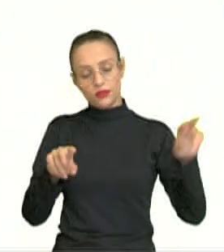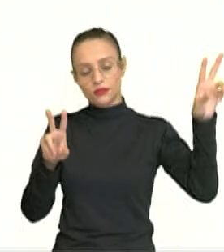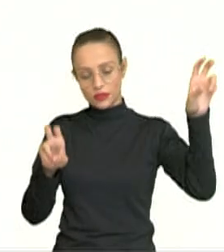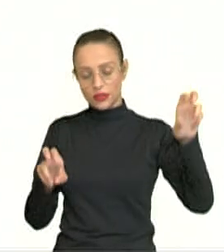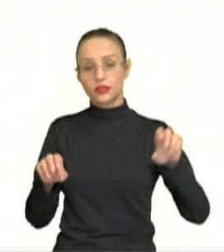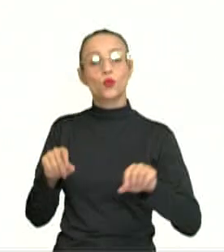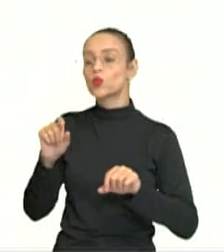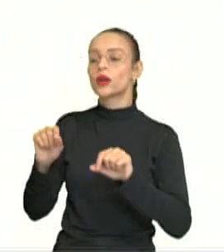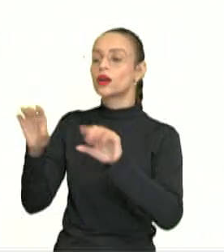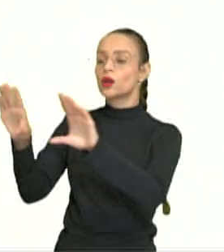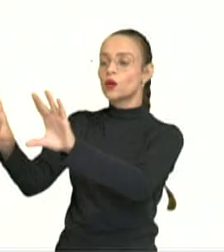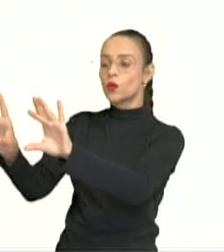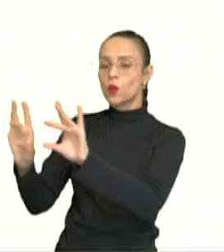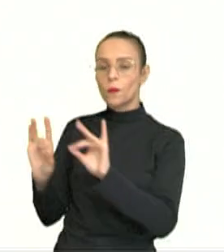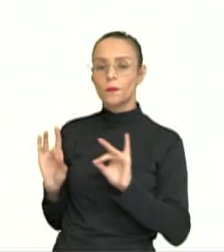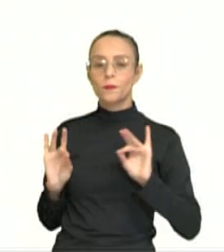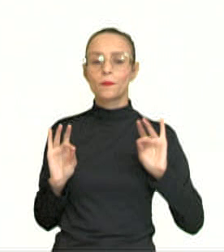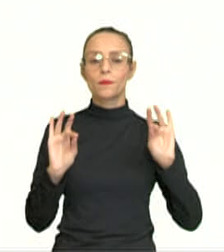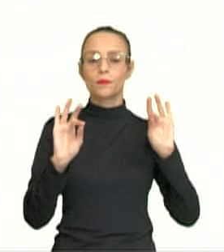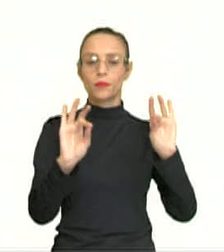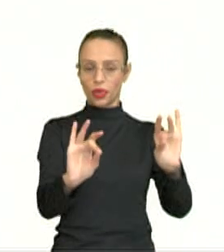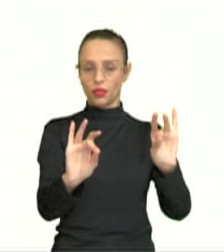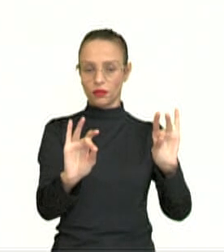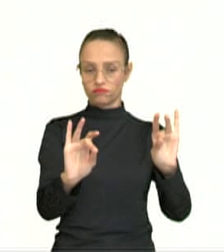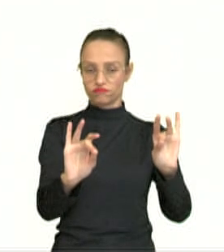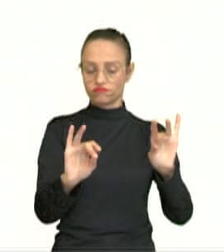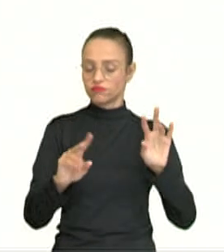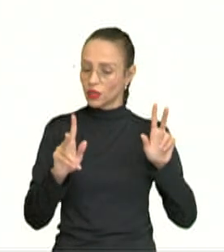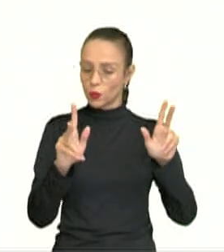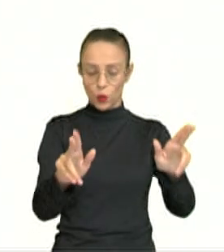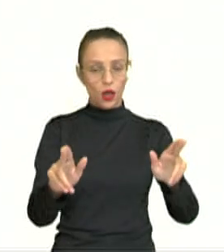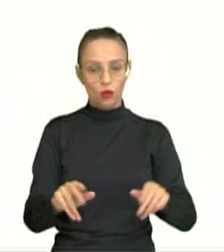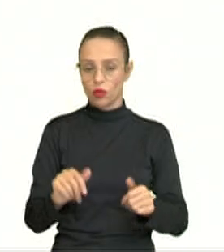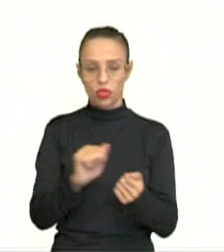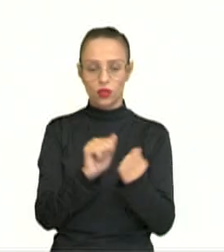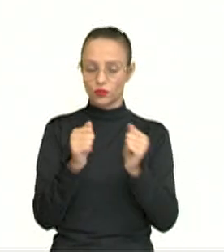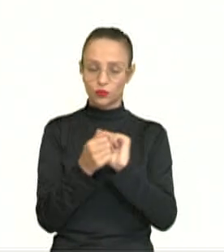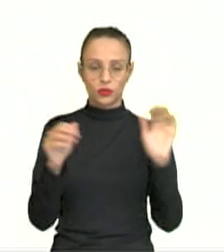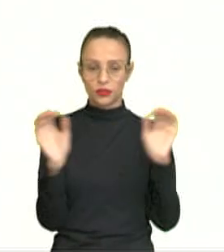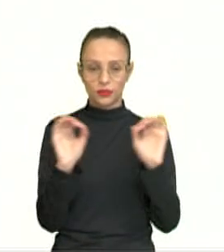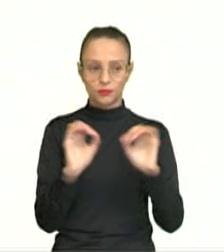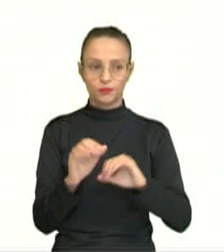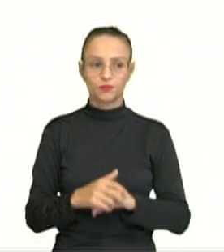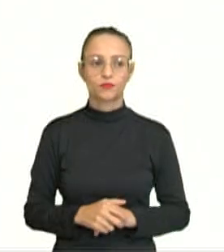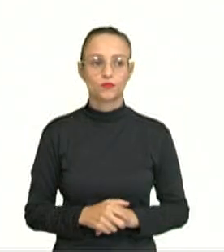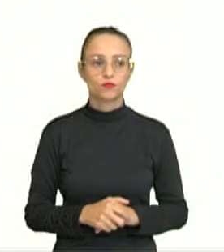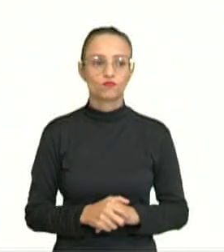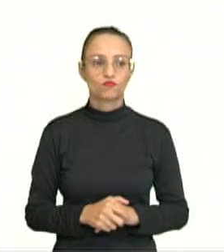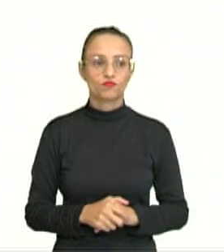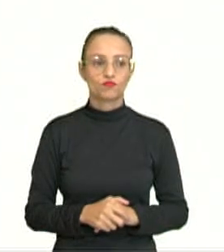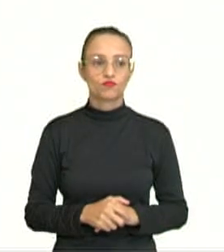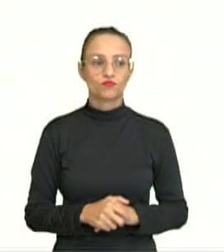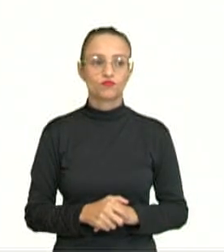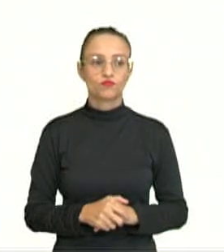foi copiada diretamente da fonte, então não foi transformada em paráfrase, ok?